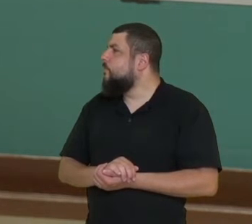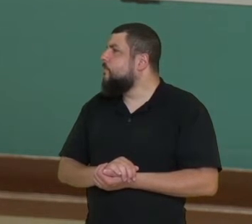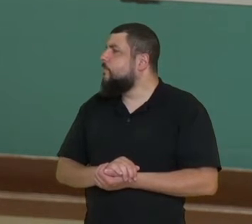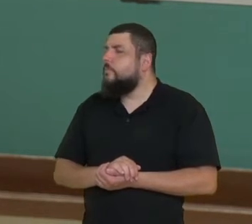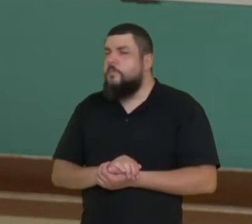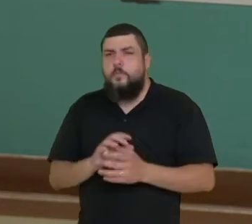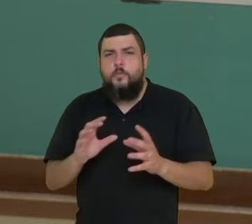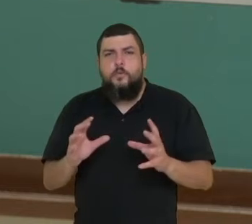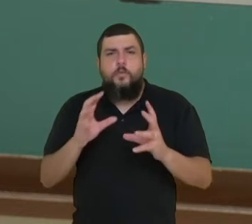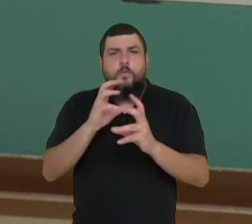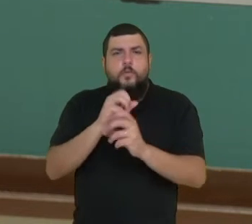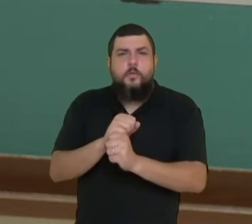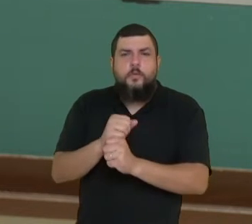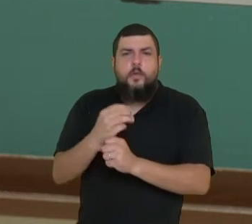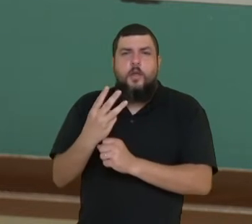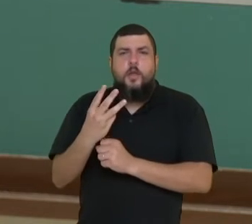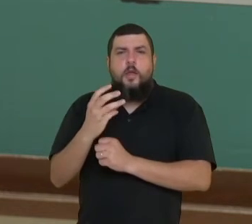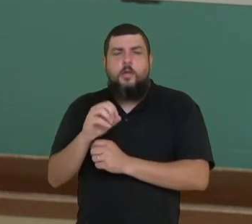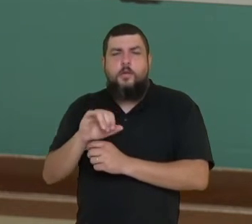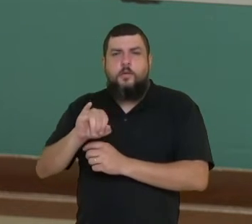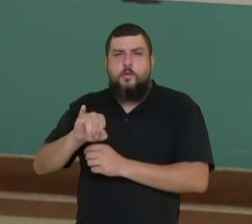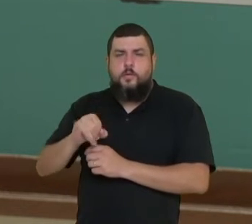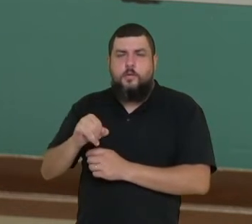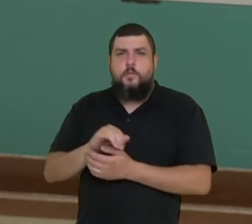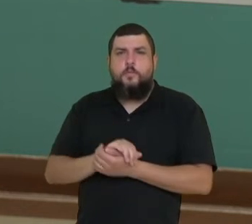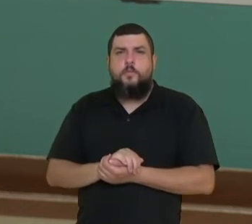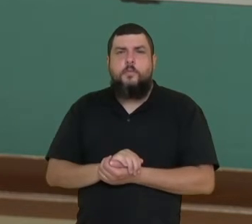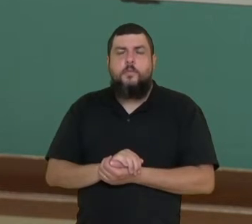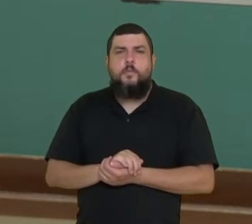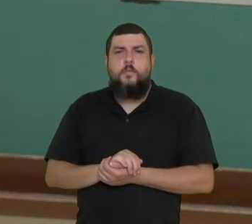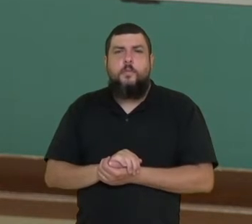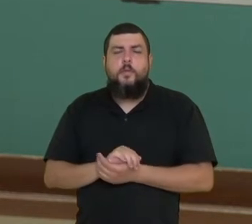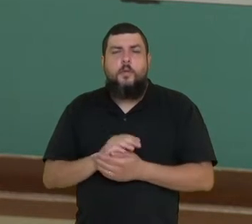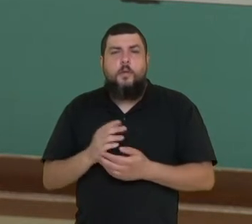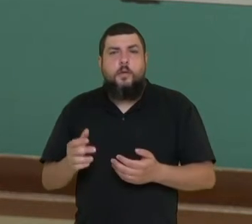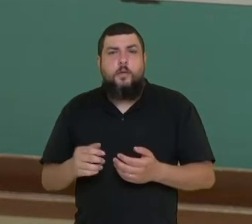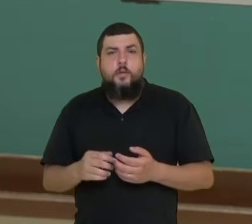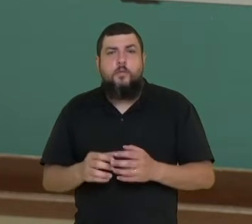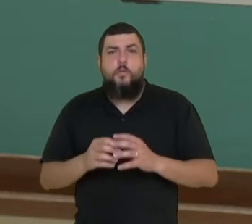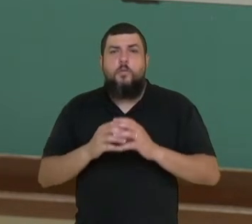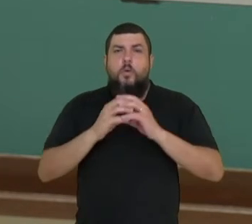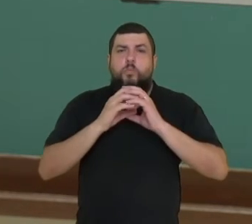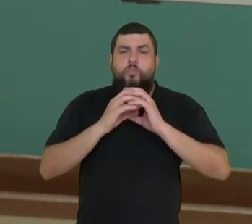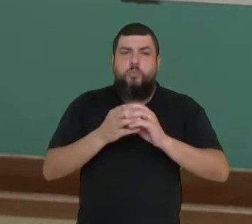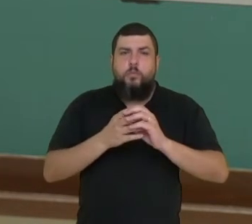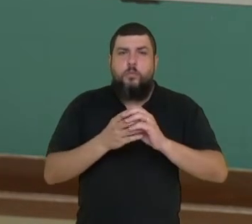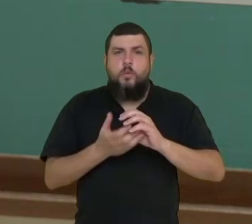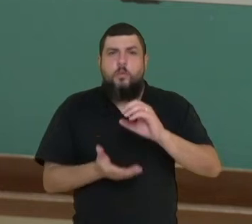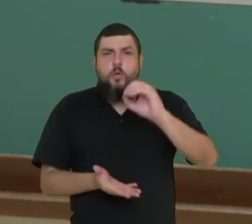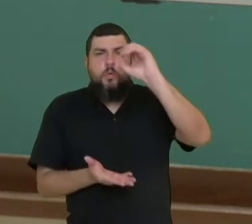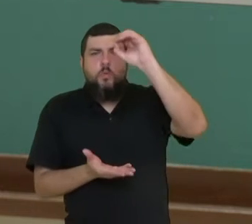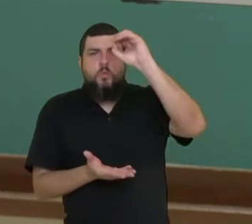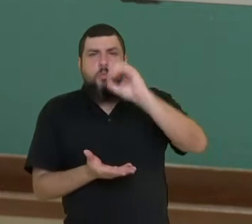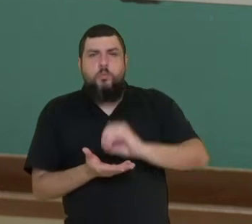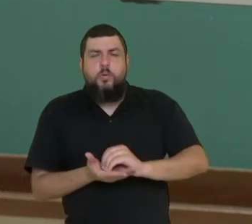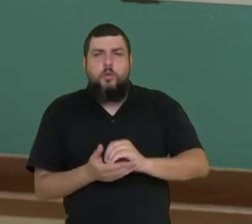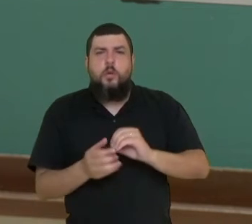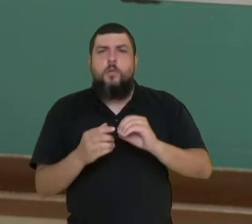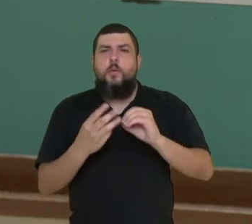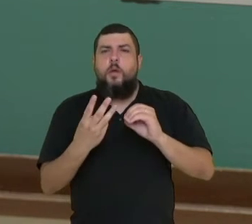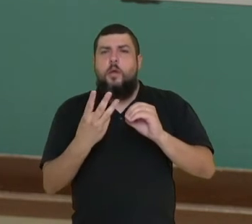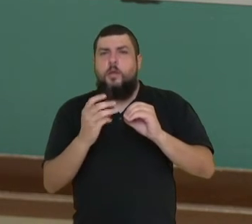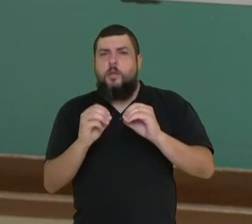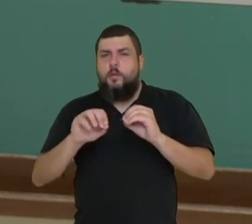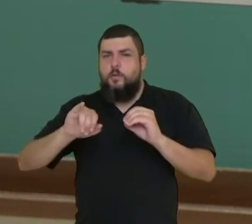joules. Ok? Então, quer dizer que eu transferi para essas bolas, no caso, para essa bola, 30 joules de energia.